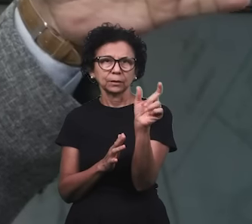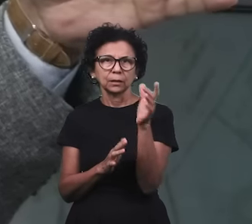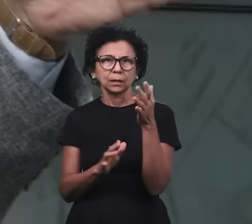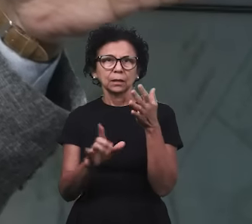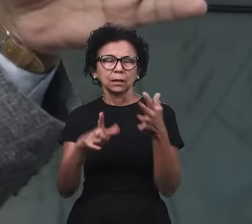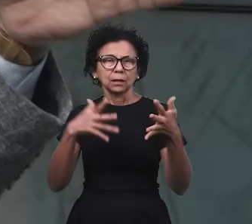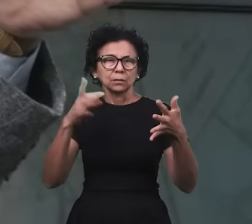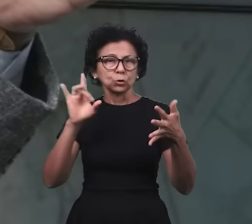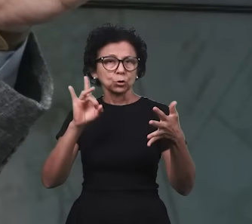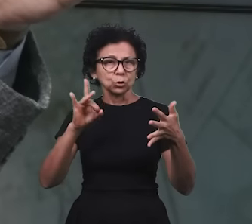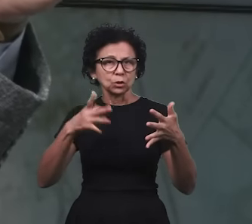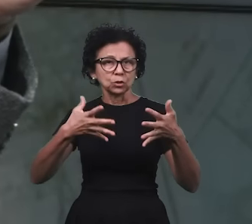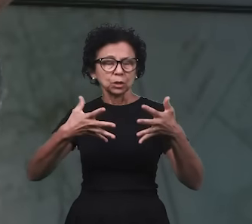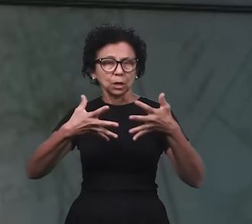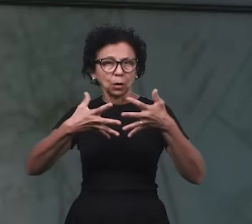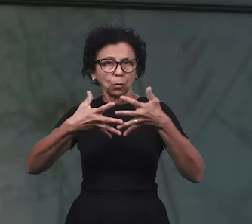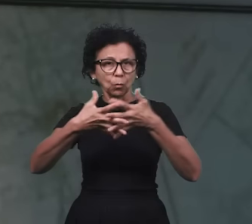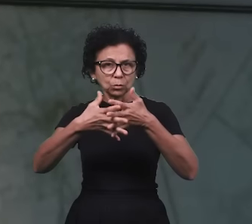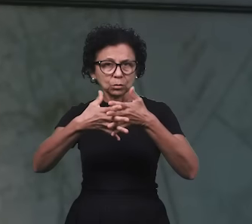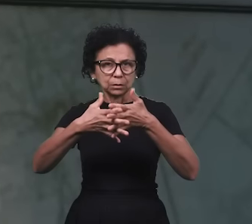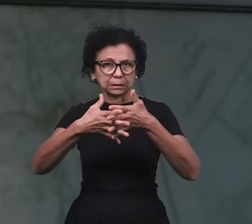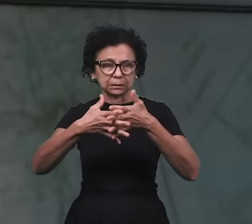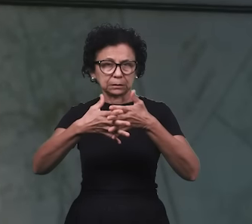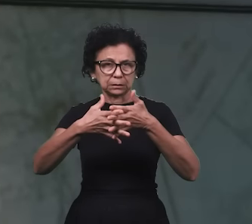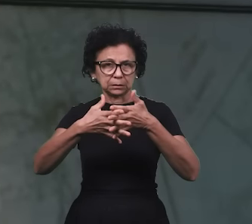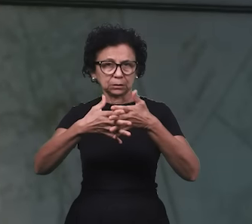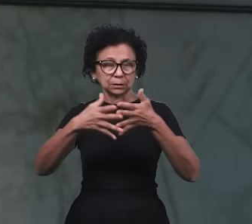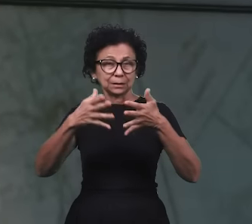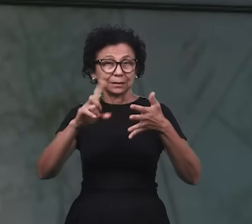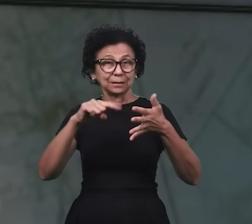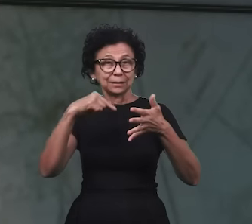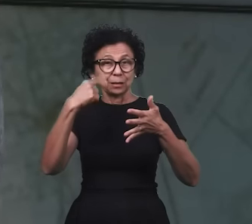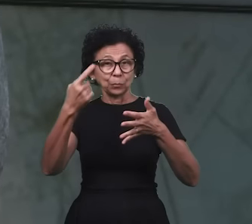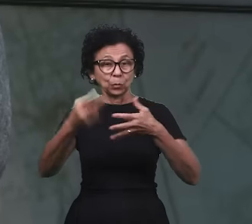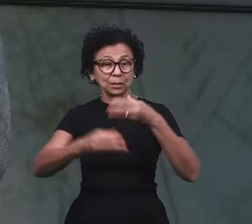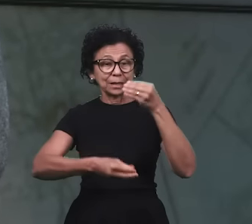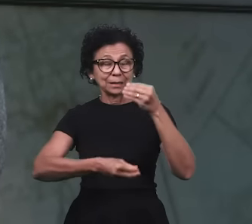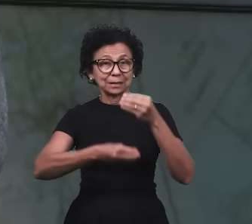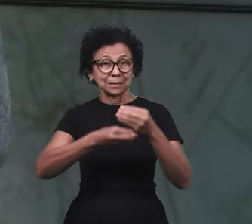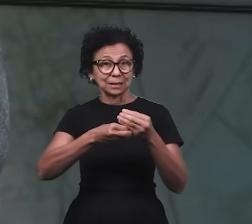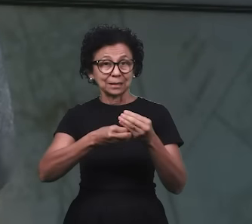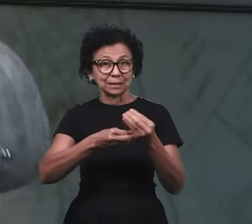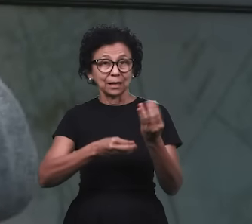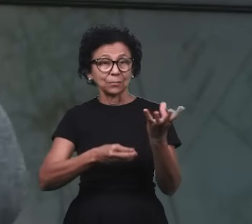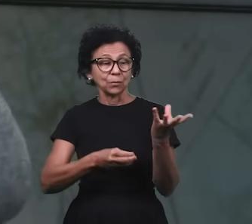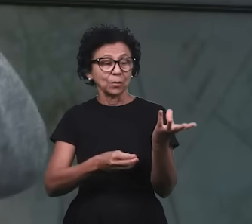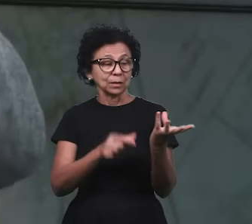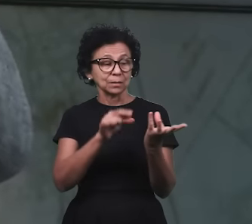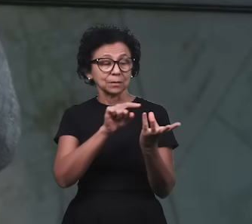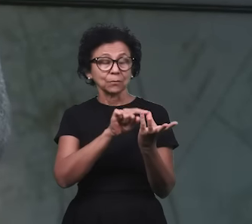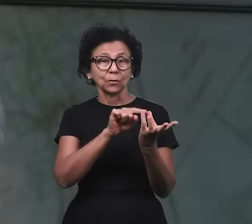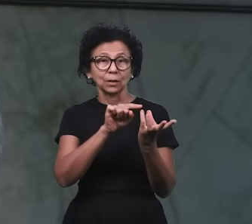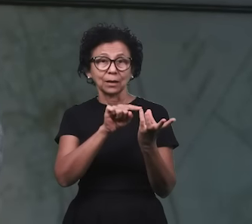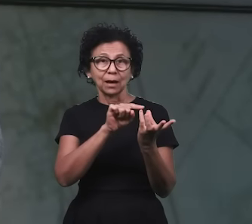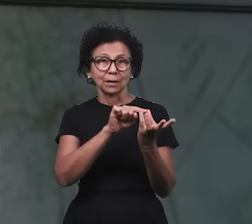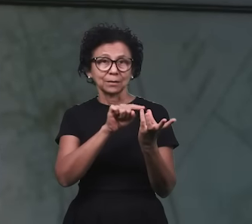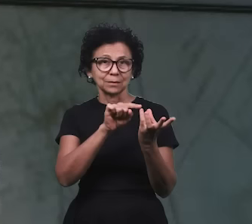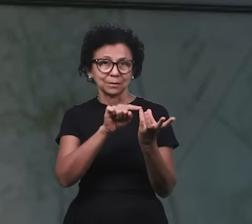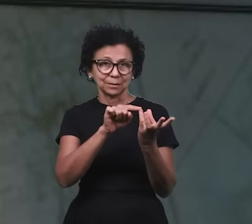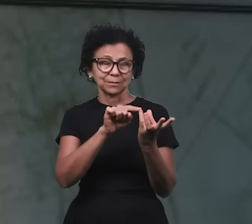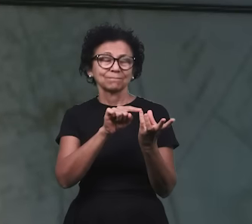só tinham consoante. Então, eram homens que conheciam a Torá, conheciam